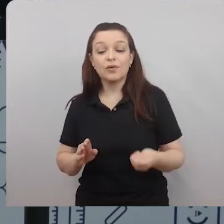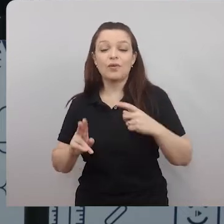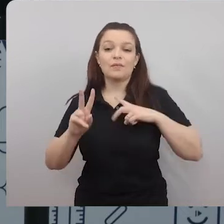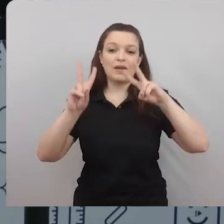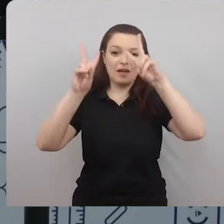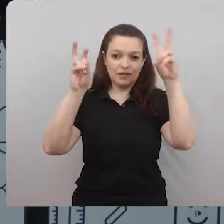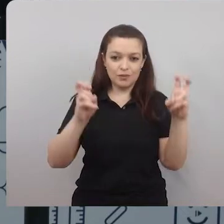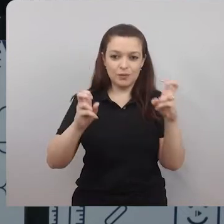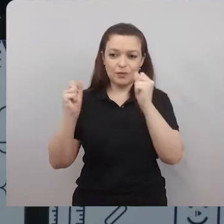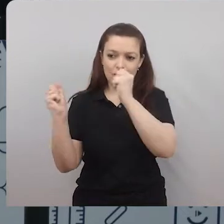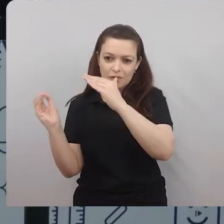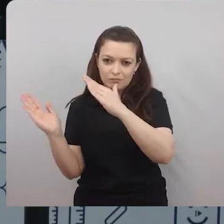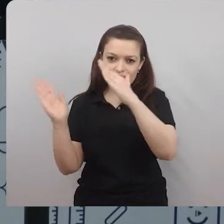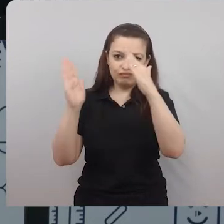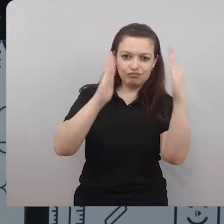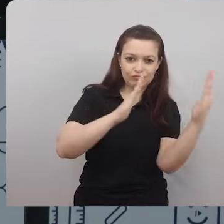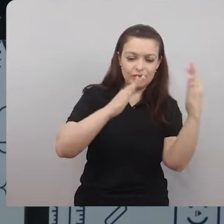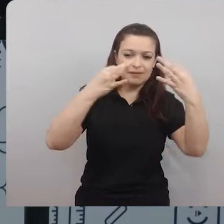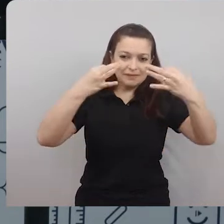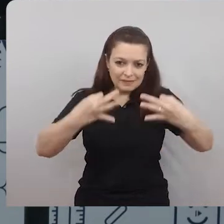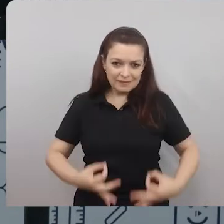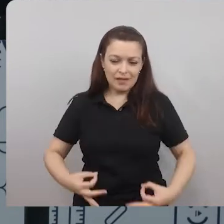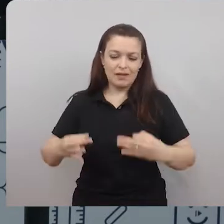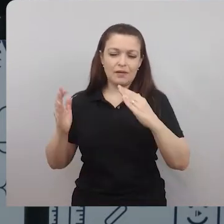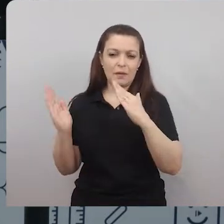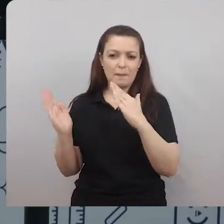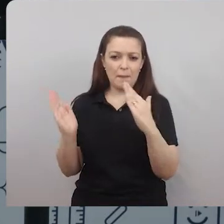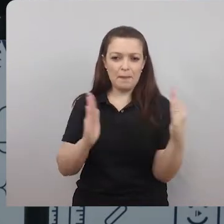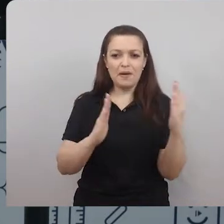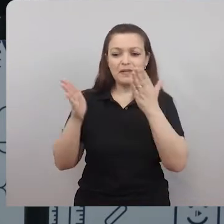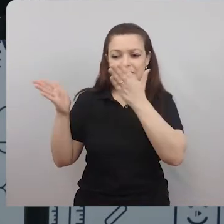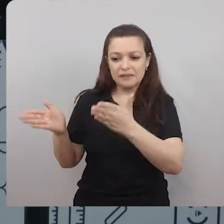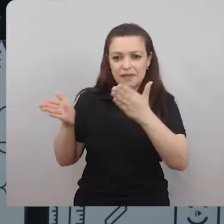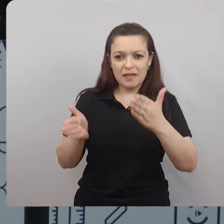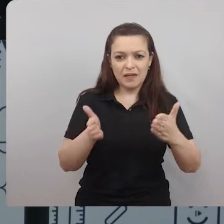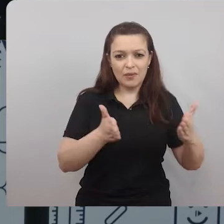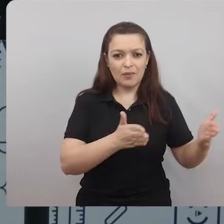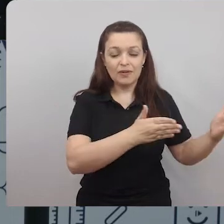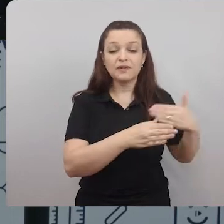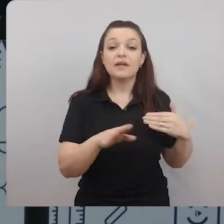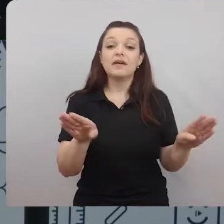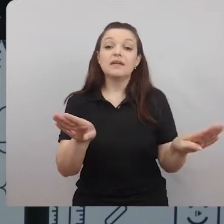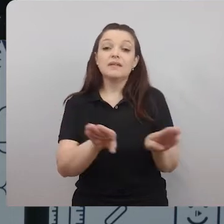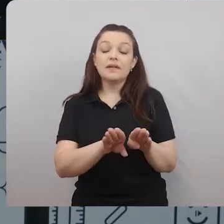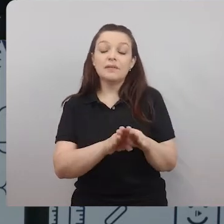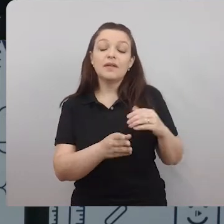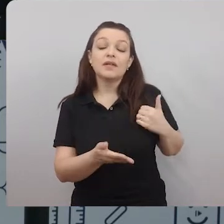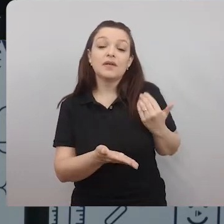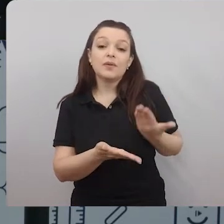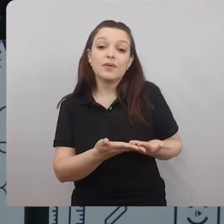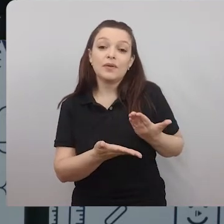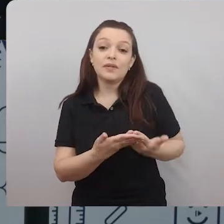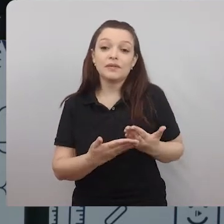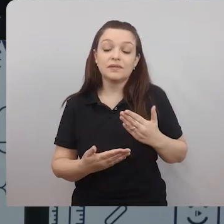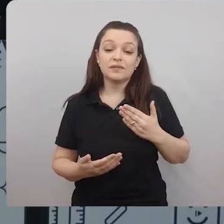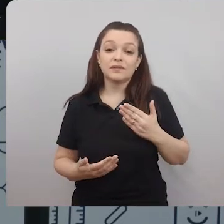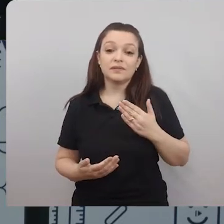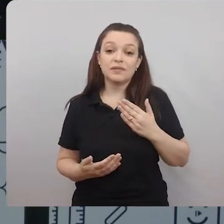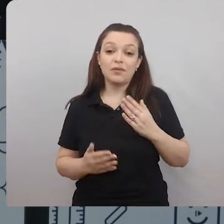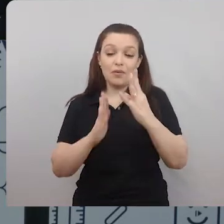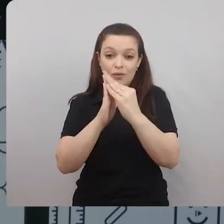sobre sequência nas tirinhas, nós também conhecemos nas aulas da